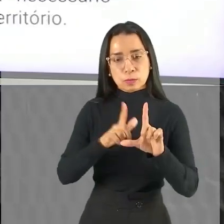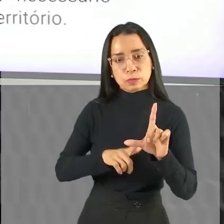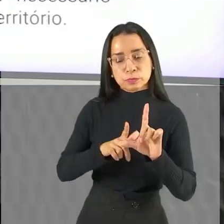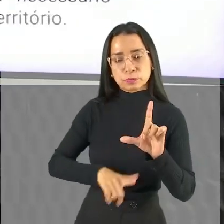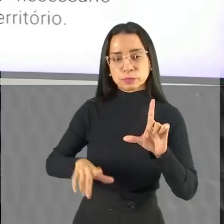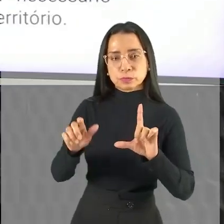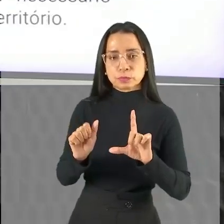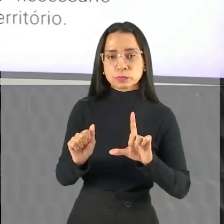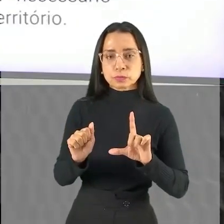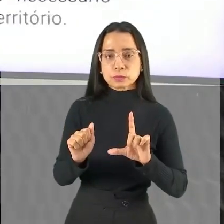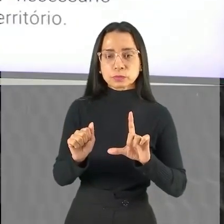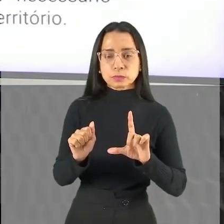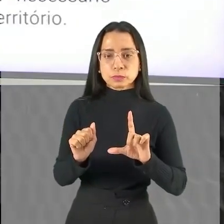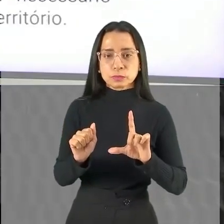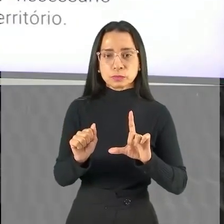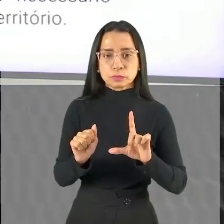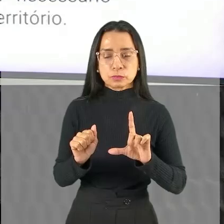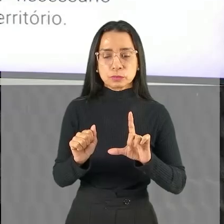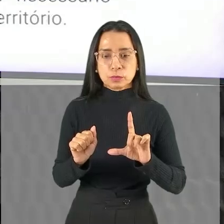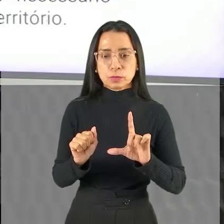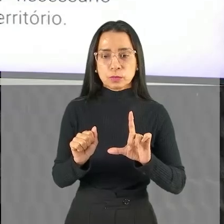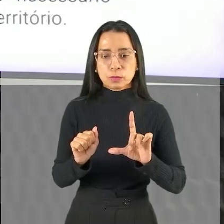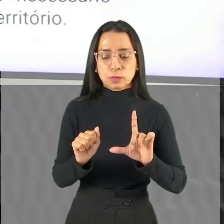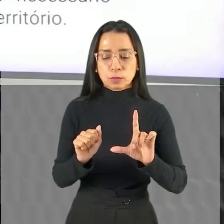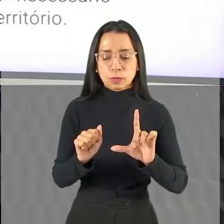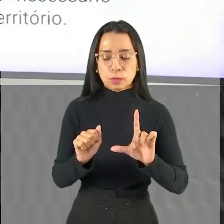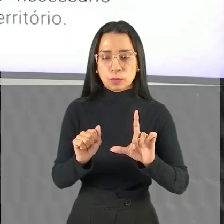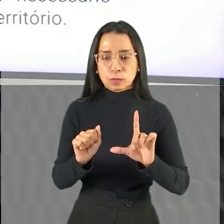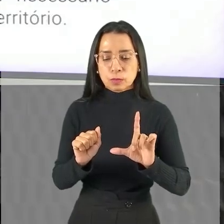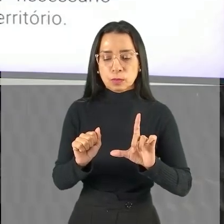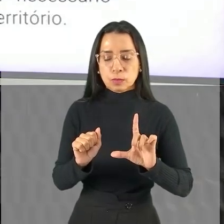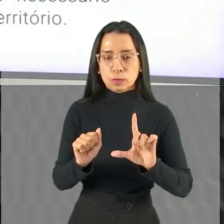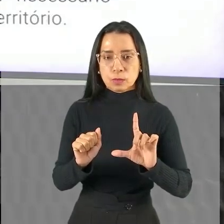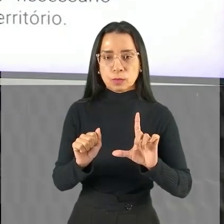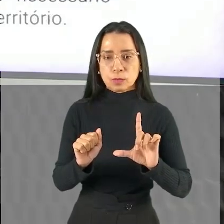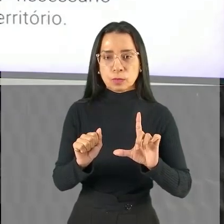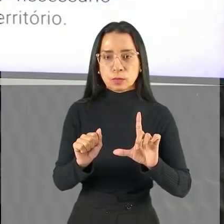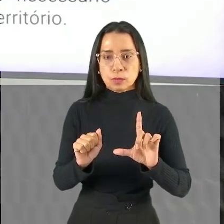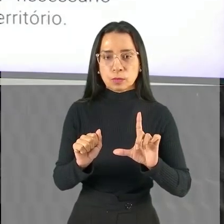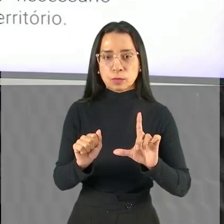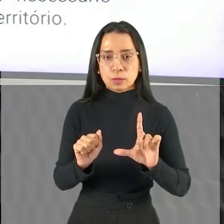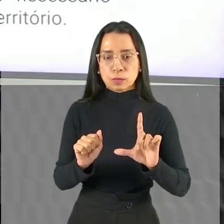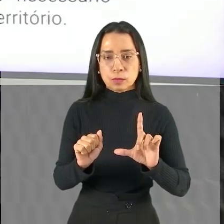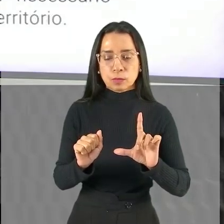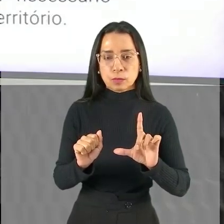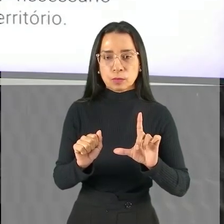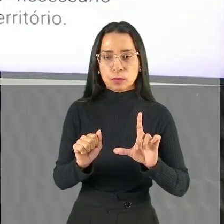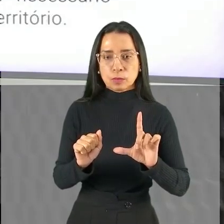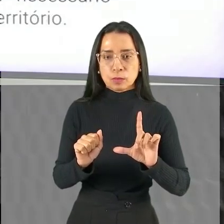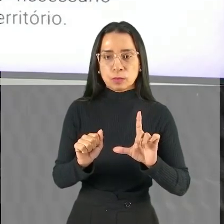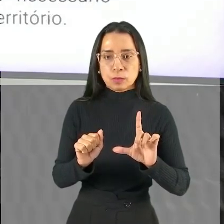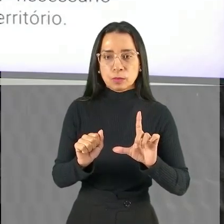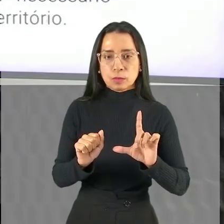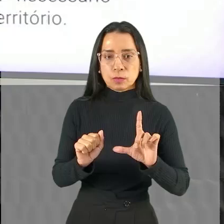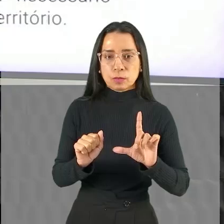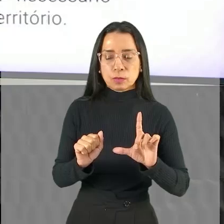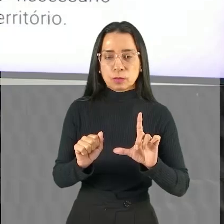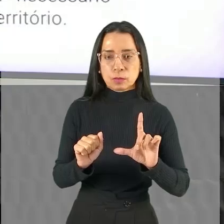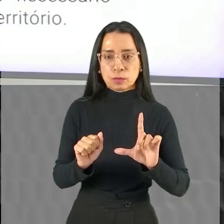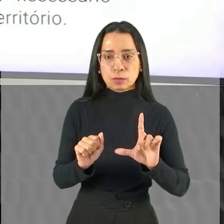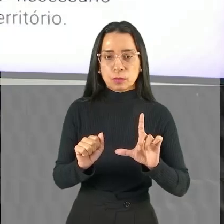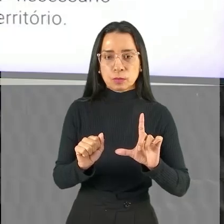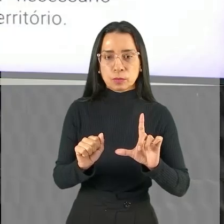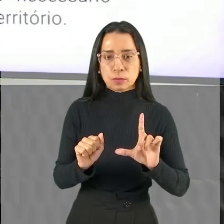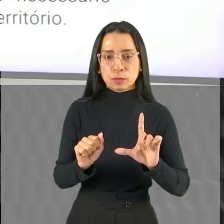A. O caráter tardio da ocupação e concretização da colonização portuguesa deu-se